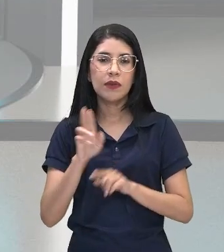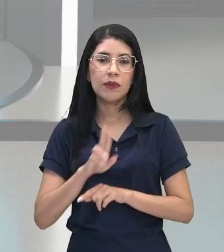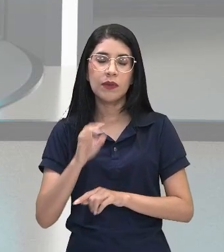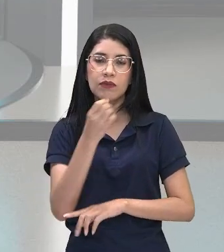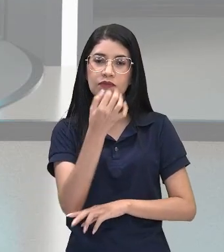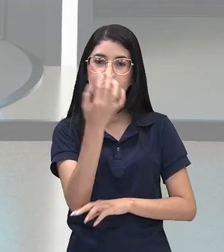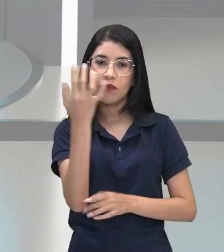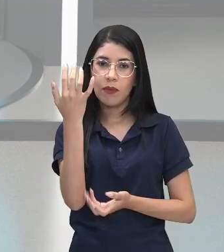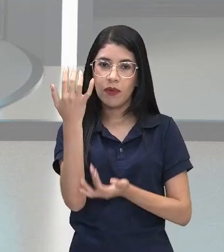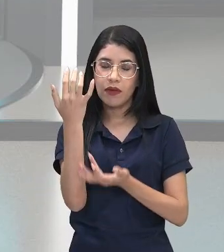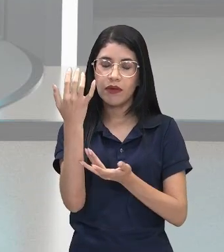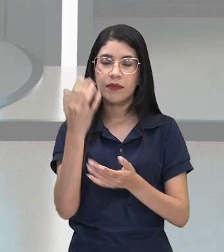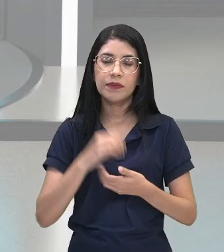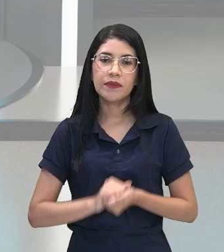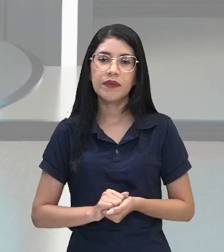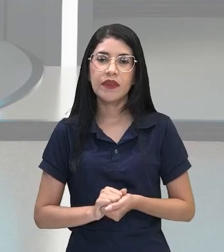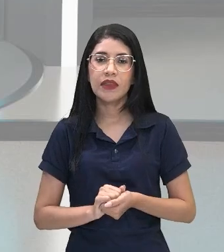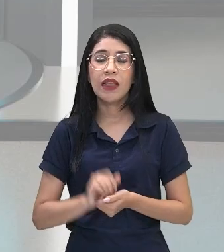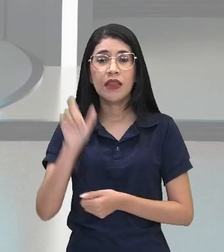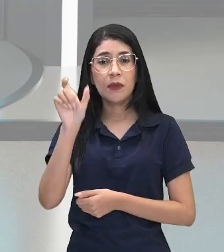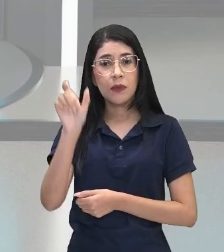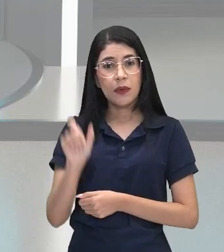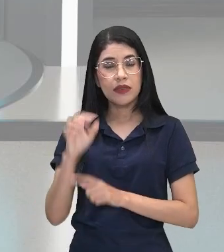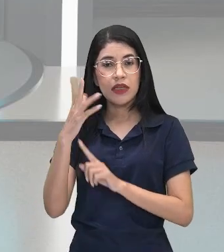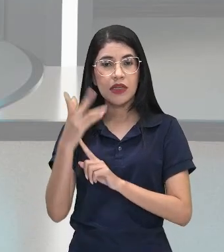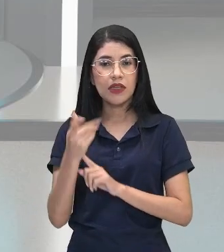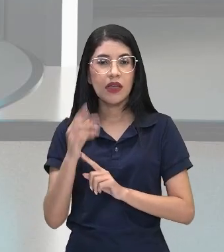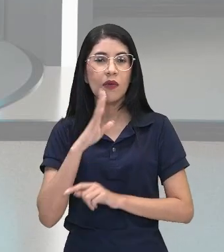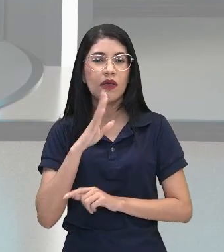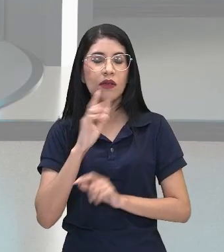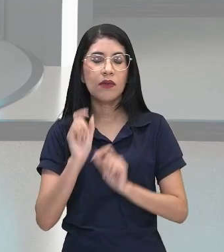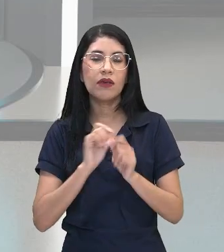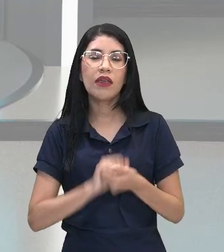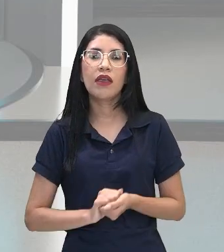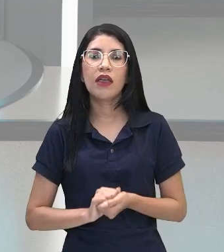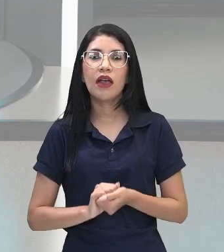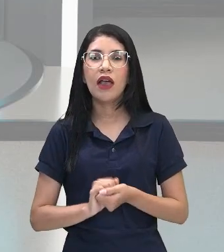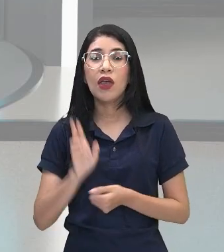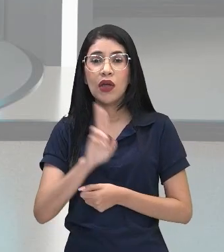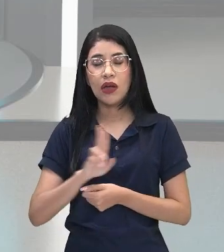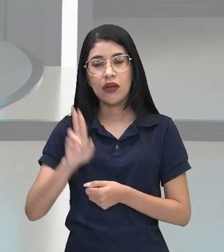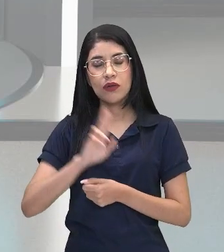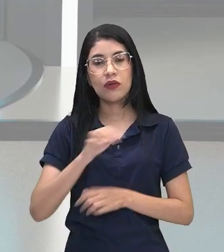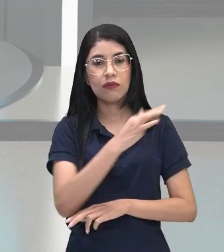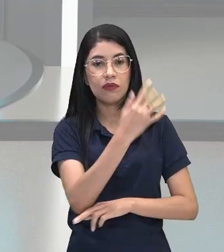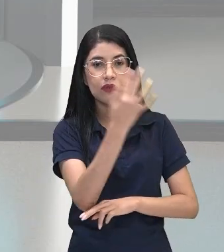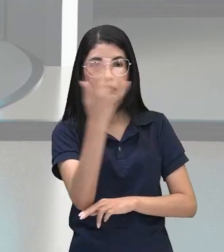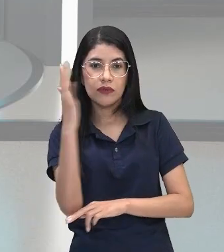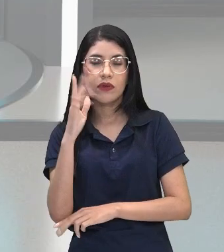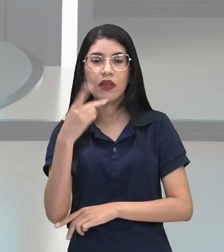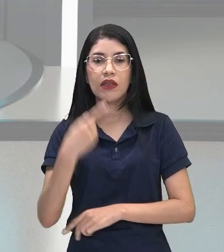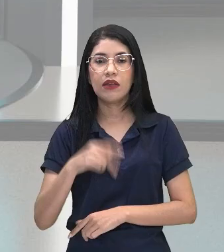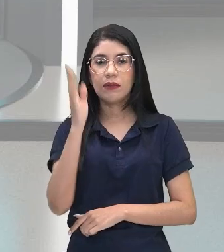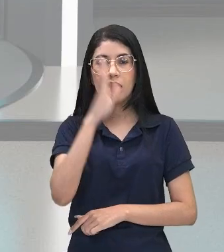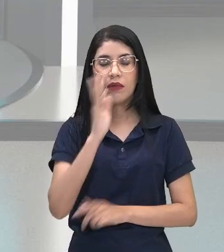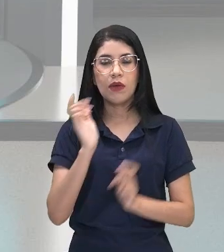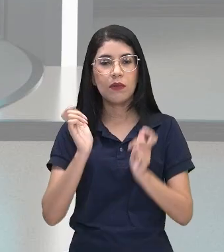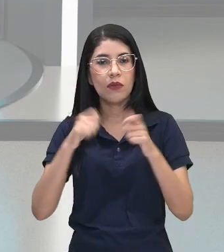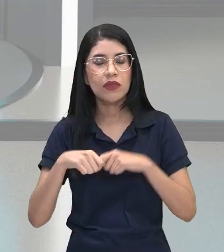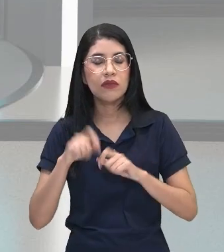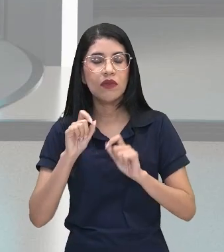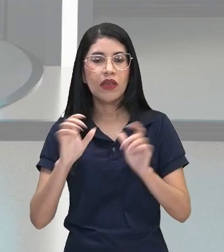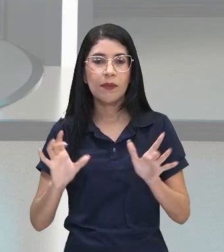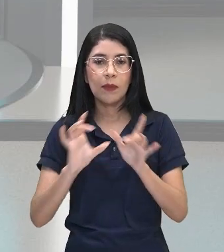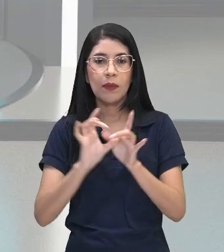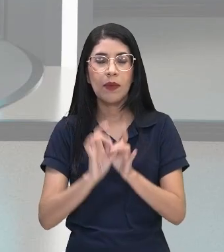Kreisberg ficou conhecido como um artista que adotou a floresta brasileira por ter sido capaz de unir arte e